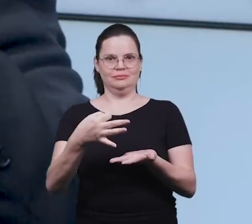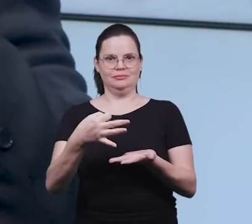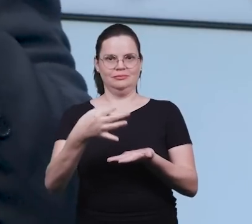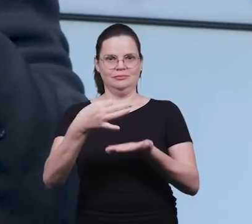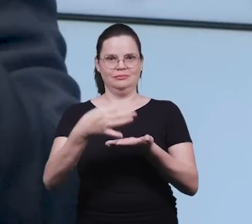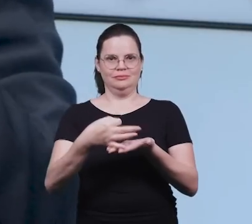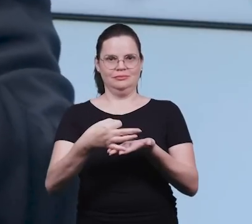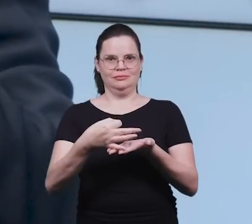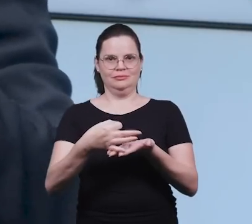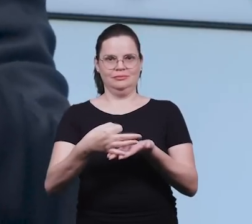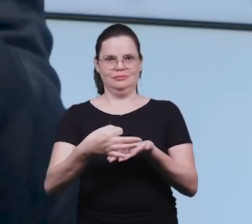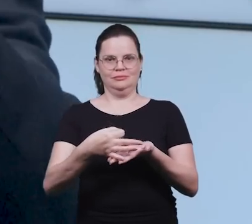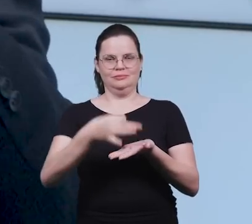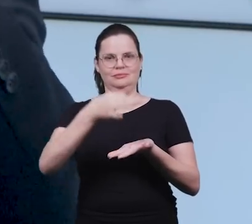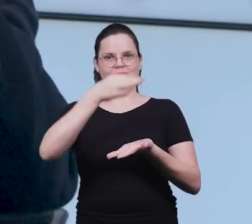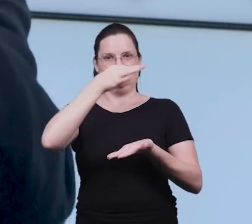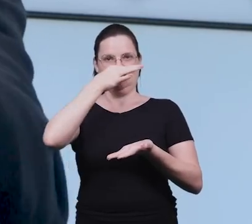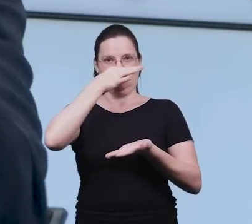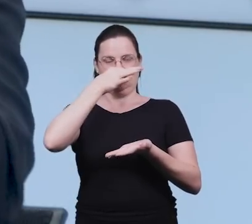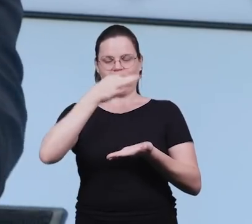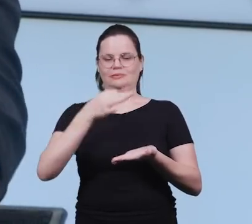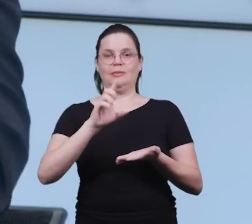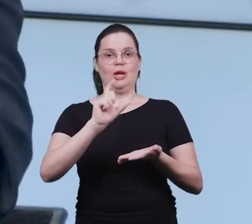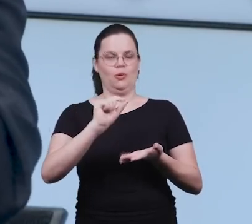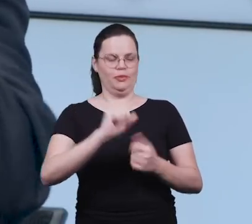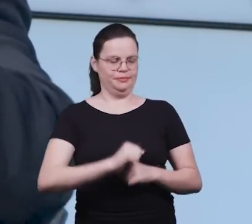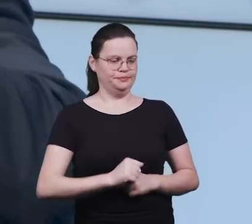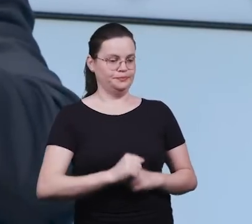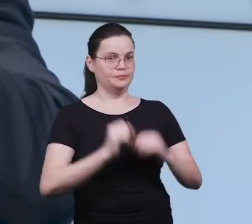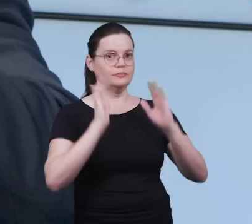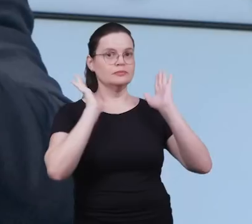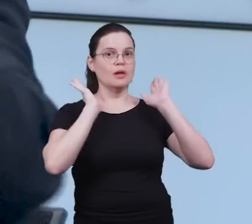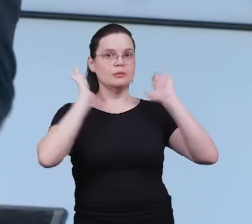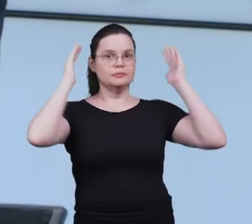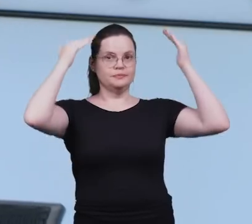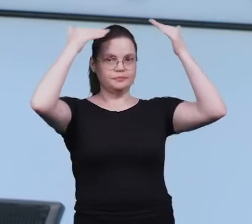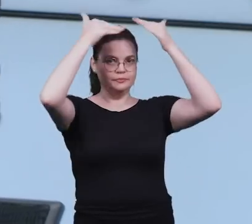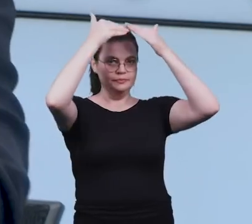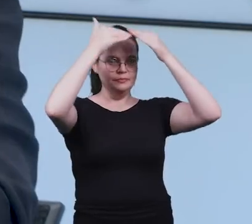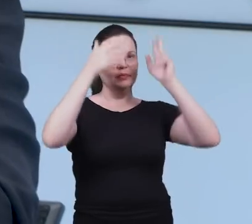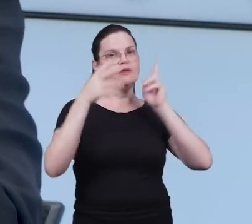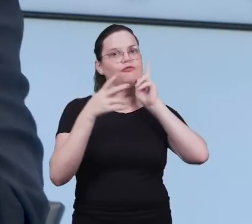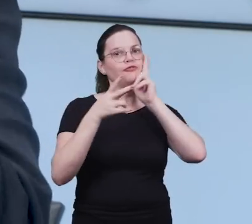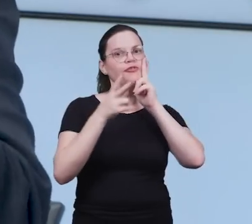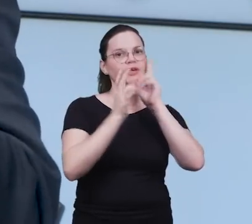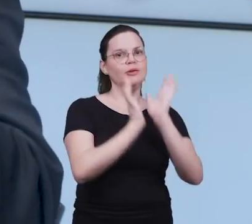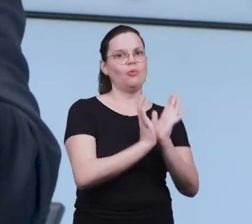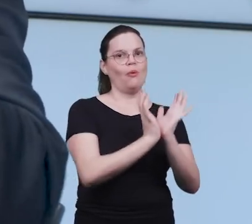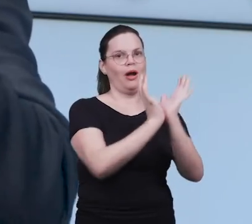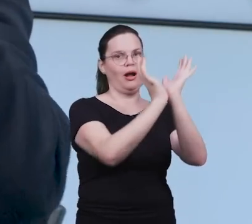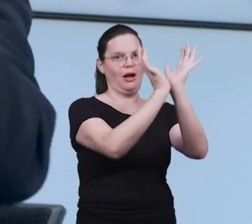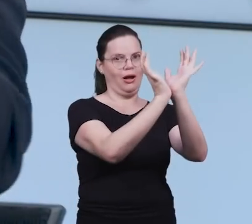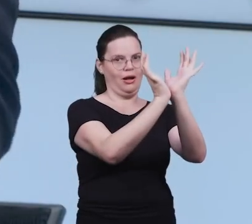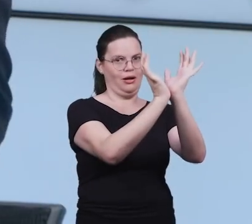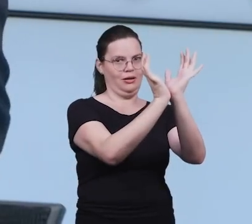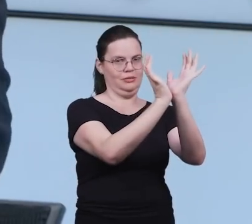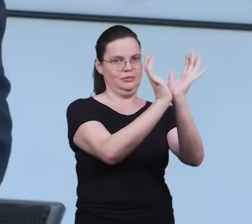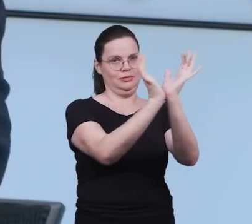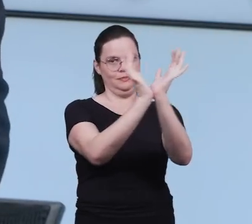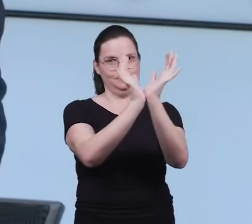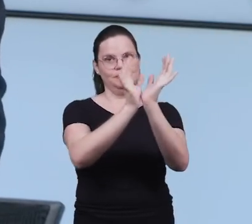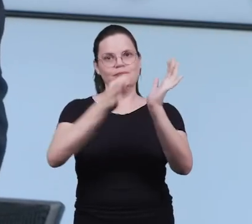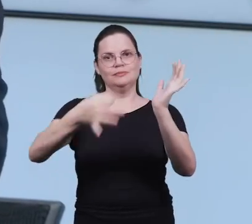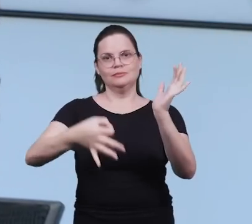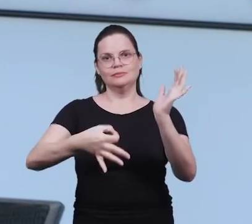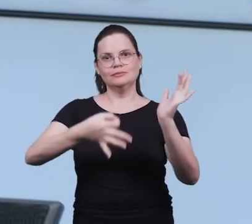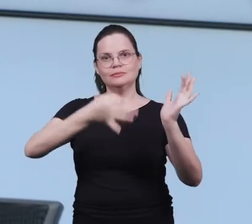o sacerdote pegava ali a hóstia e o vinho e vinha lá o leigo e dizia assim, ó, isso aqui Jesus está morrendo,